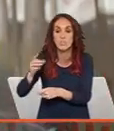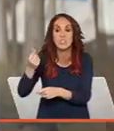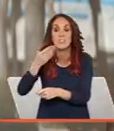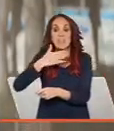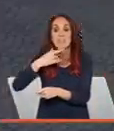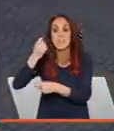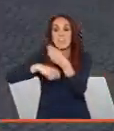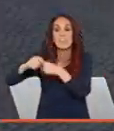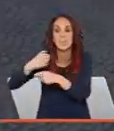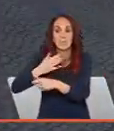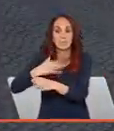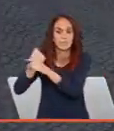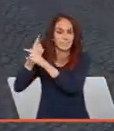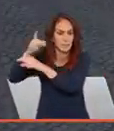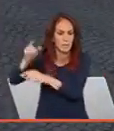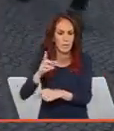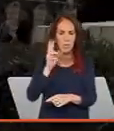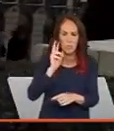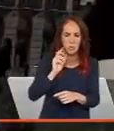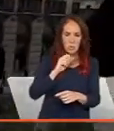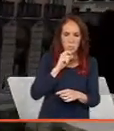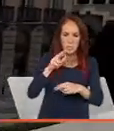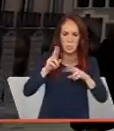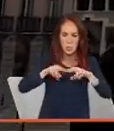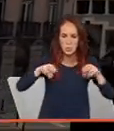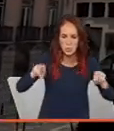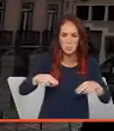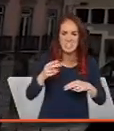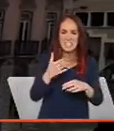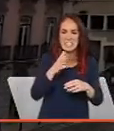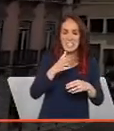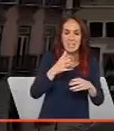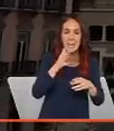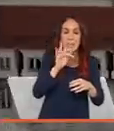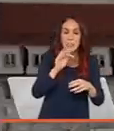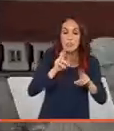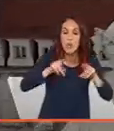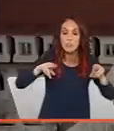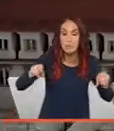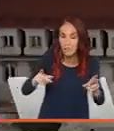Valor que dava para construir 14 hospitais centrais de raiz.